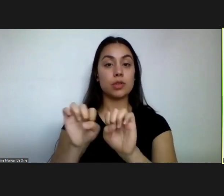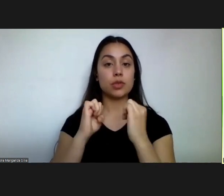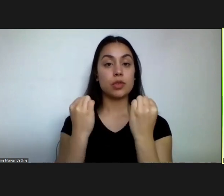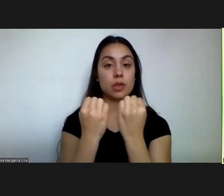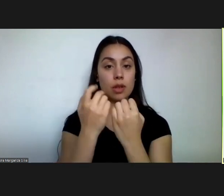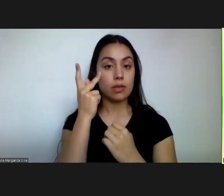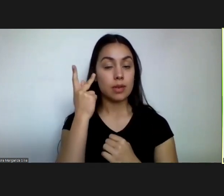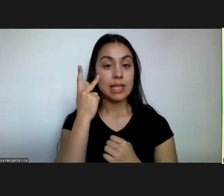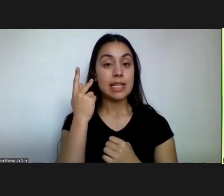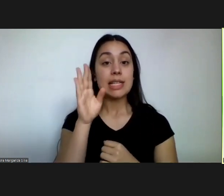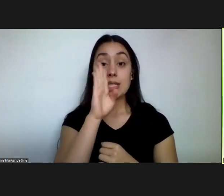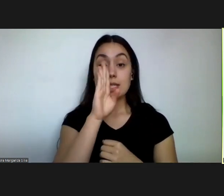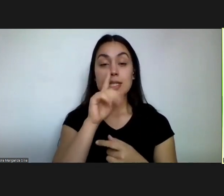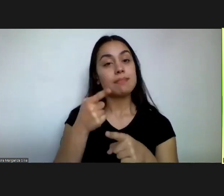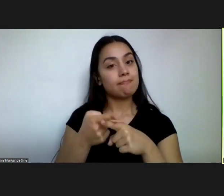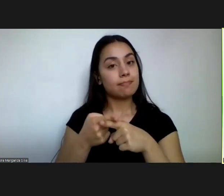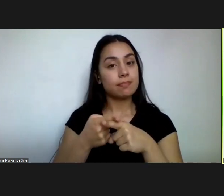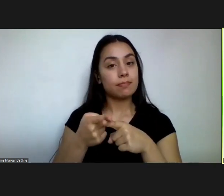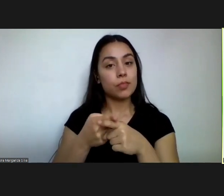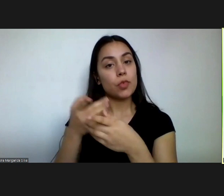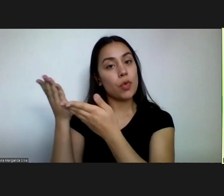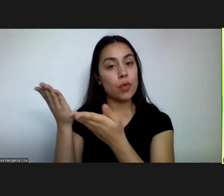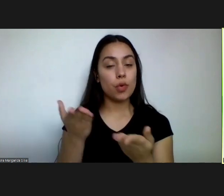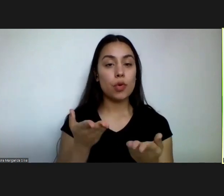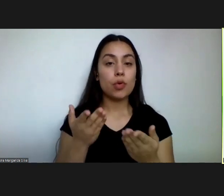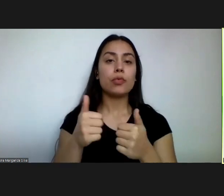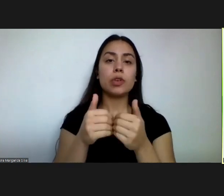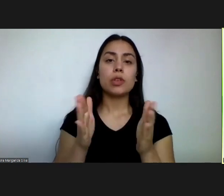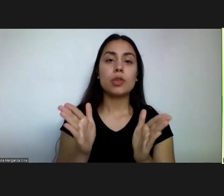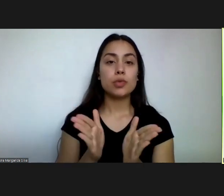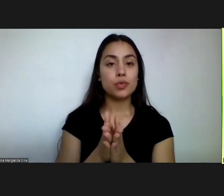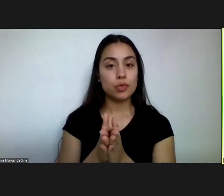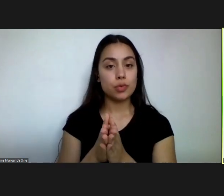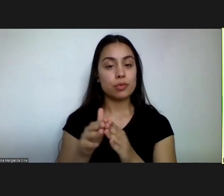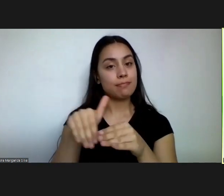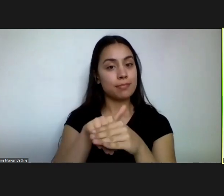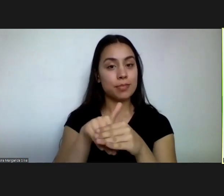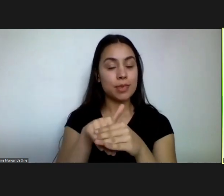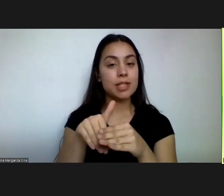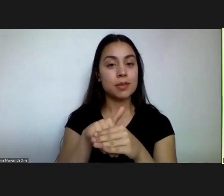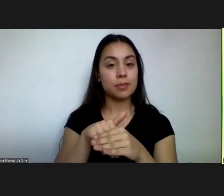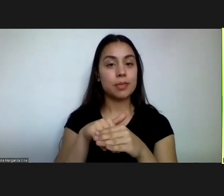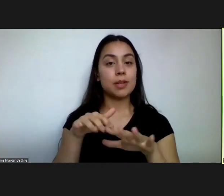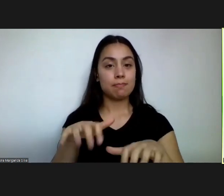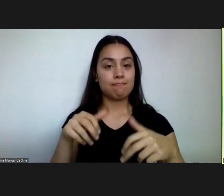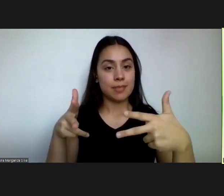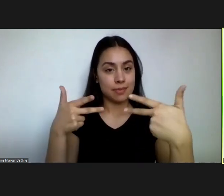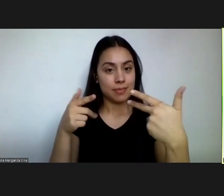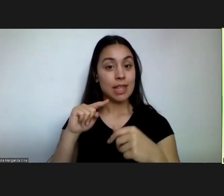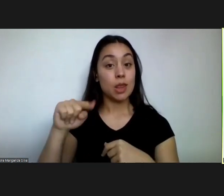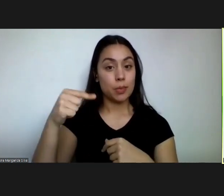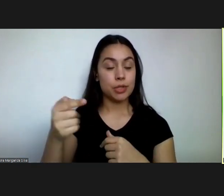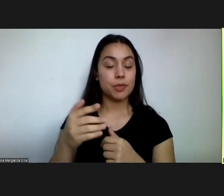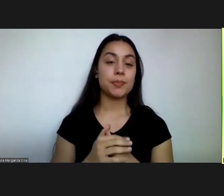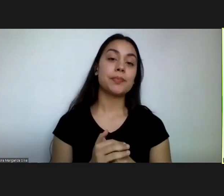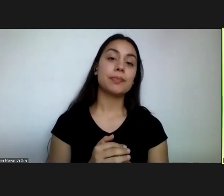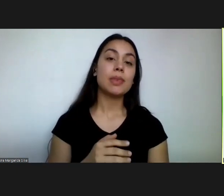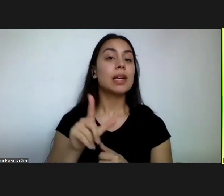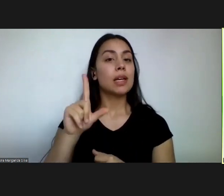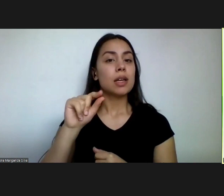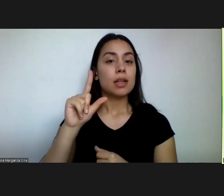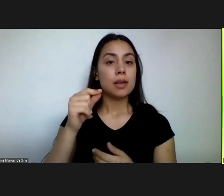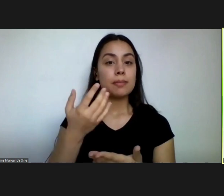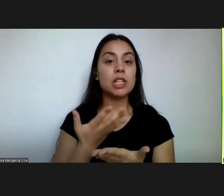tenham interesse e disponibilidade, convido desde já a todos e todas a juntarem-se também a nós nesse dia. Gostava também de destacar entre